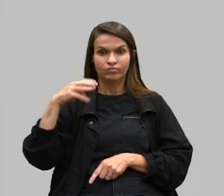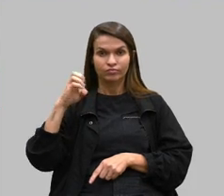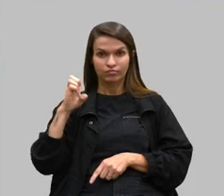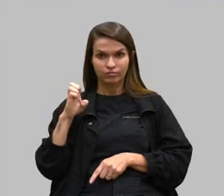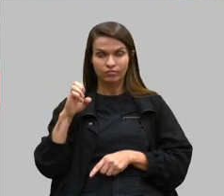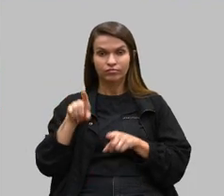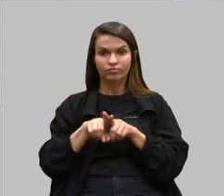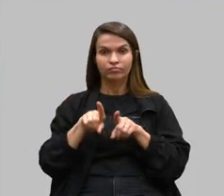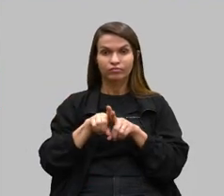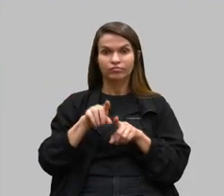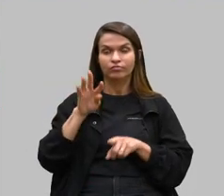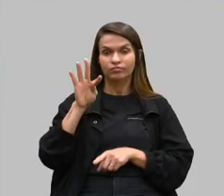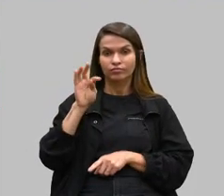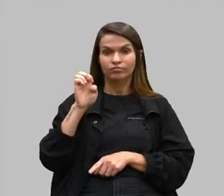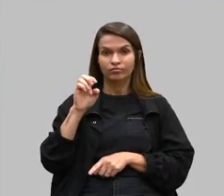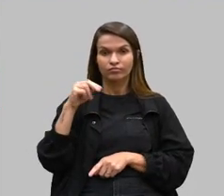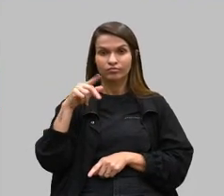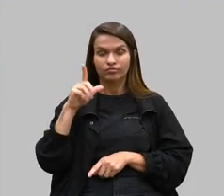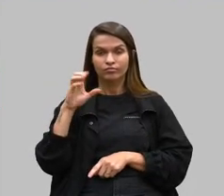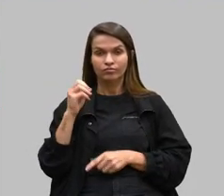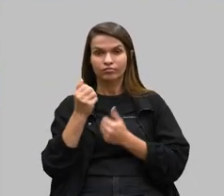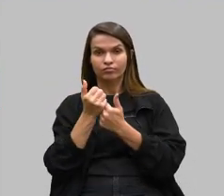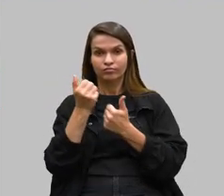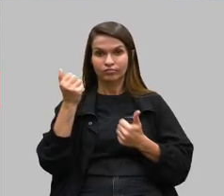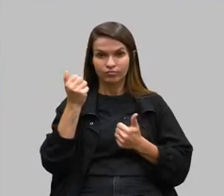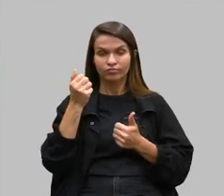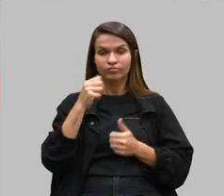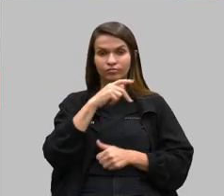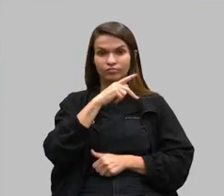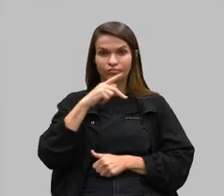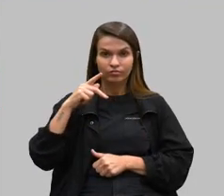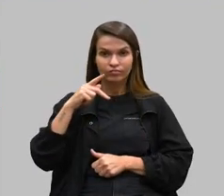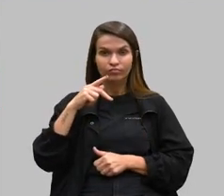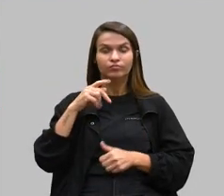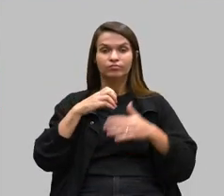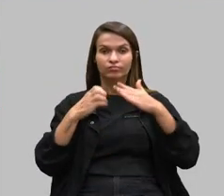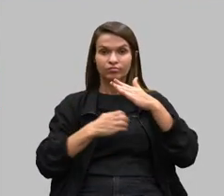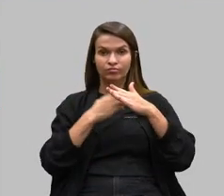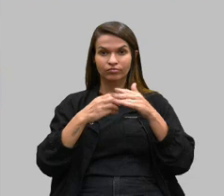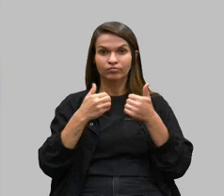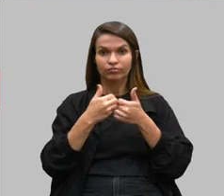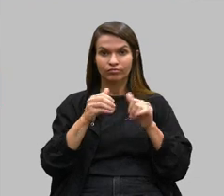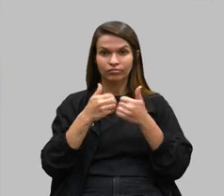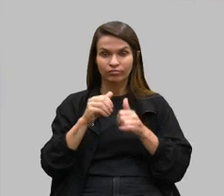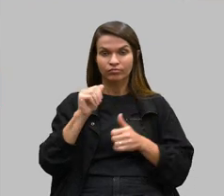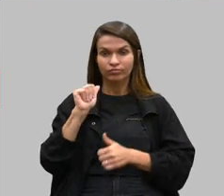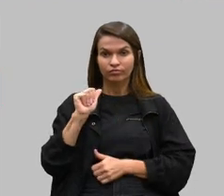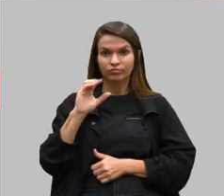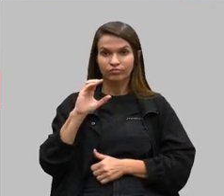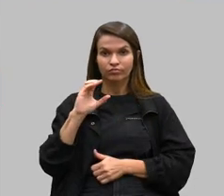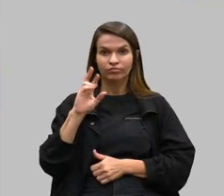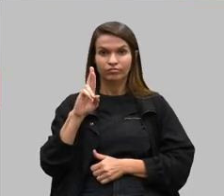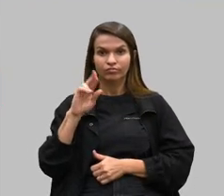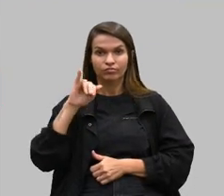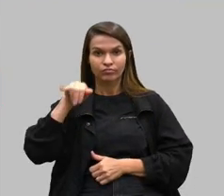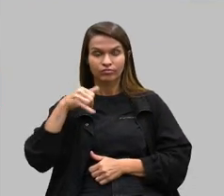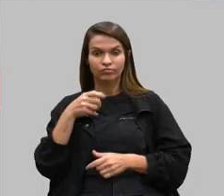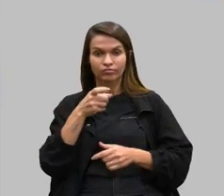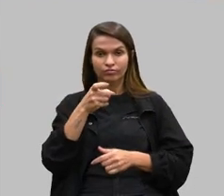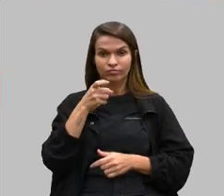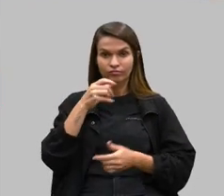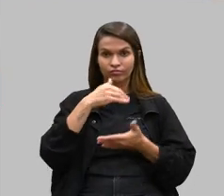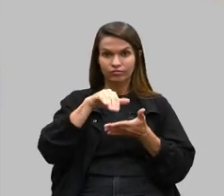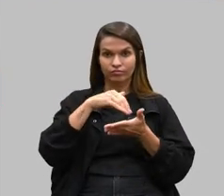Pinho vice-presidente do Conselho de logística e transporte da a acrj e ex-secretário de